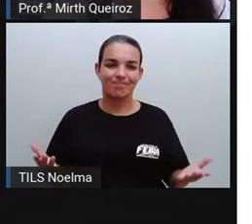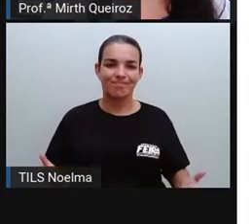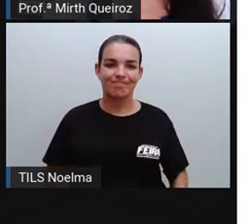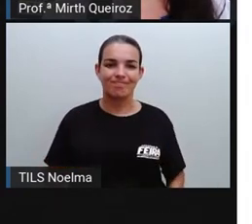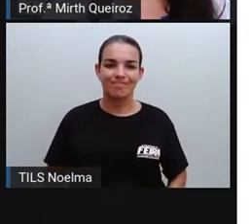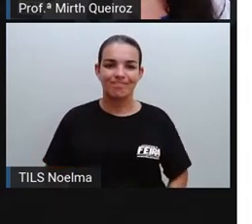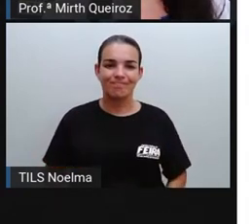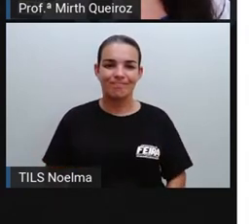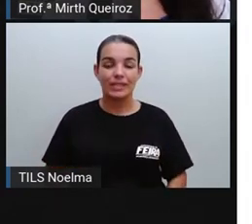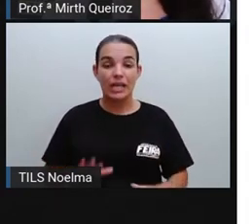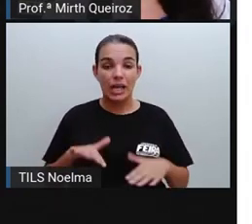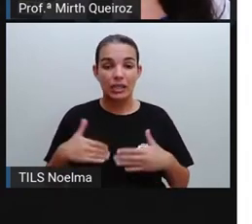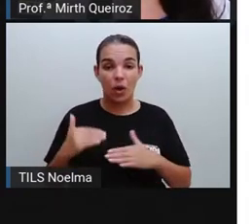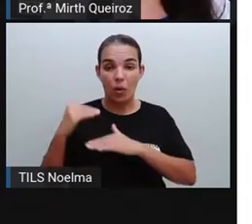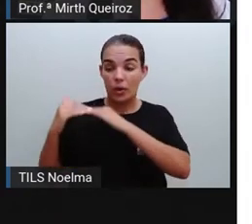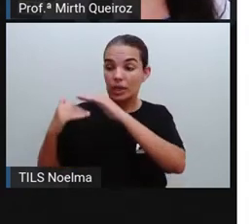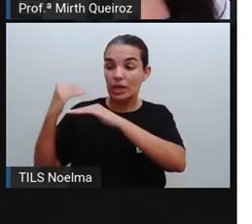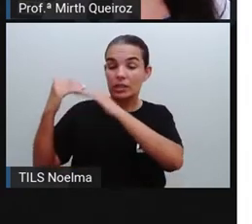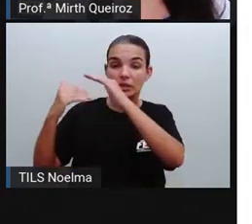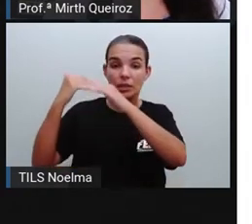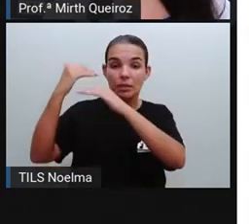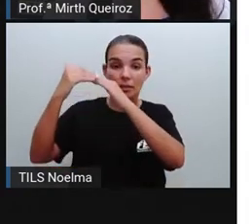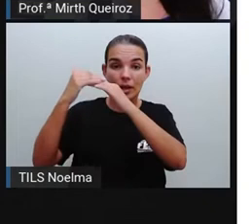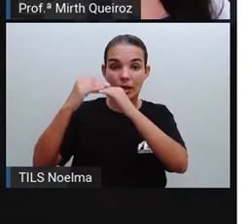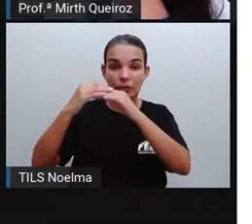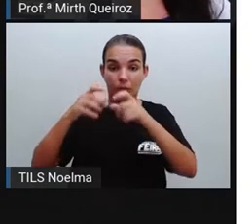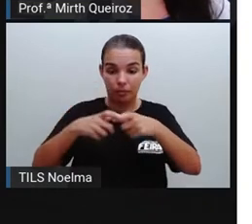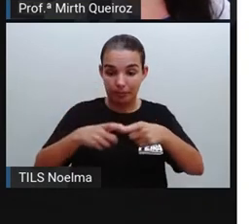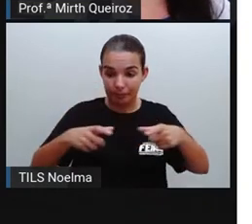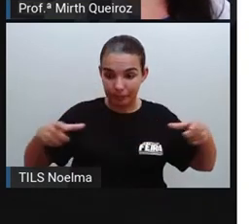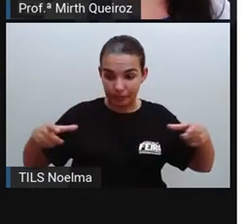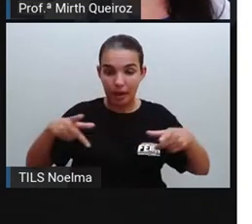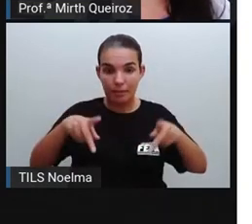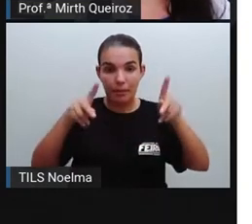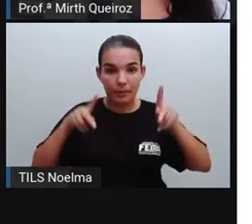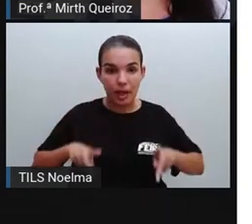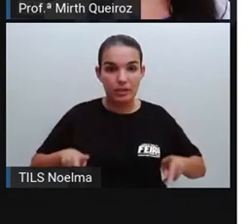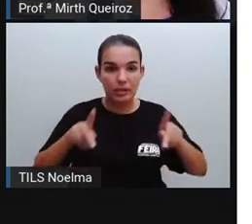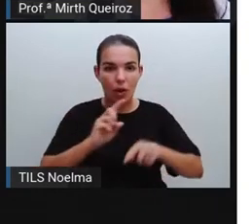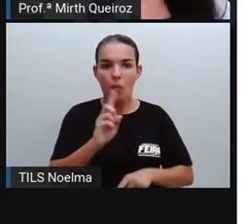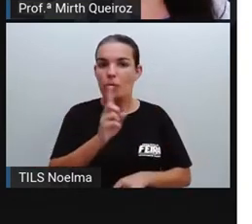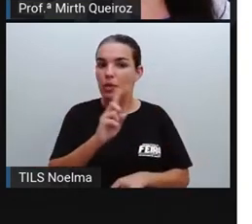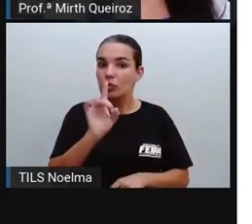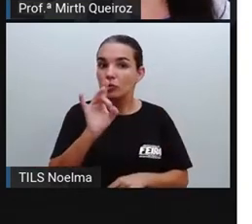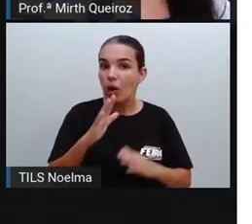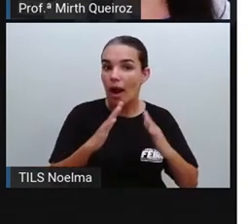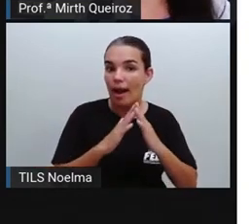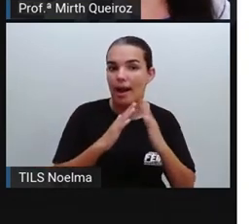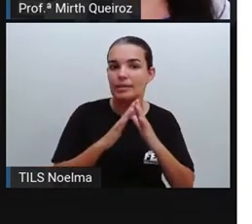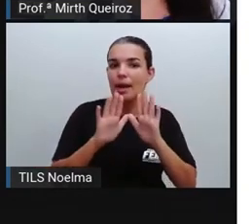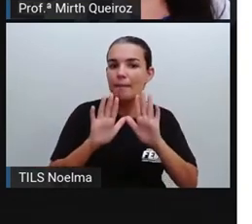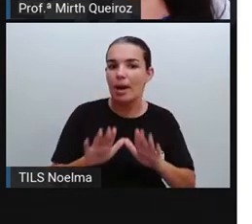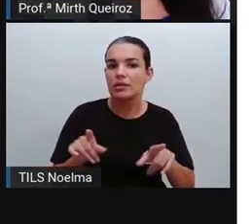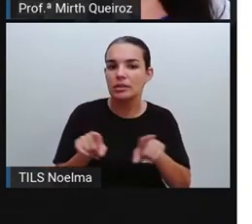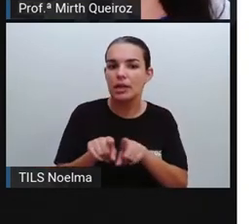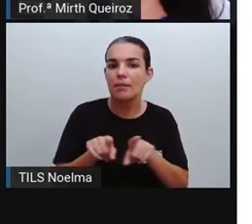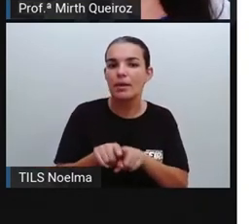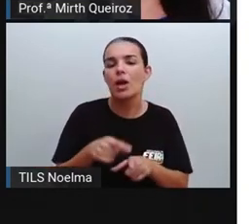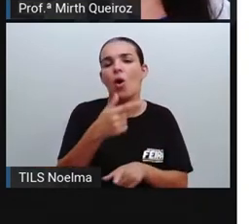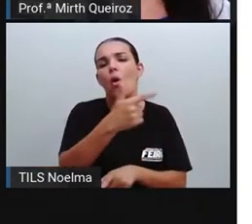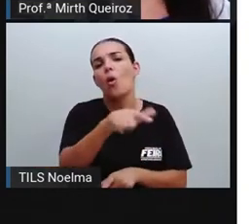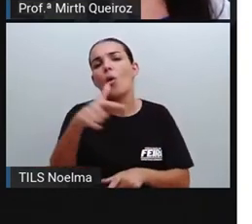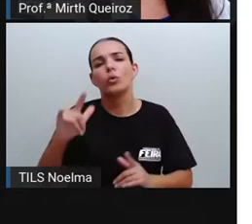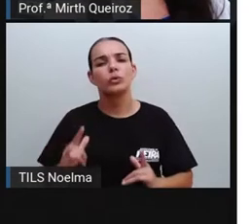pessoas. Com o crescimento demográfico, que é o crescimento populacional, não só as casas, mas também